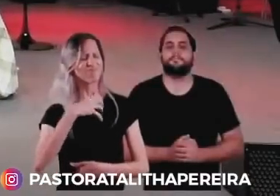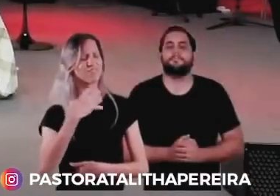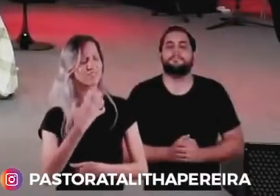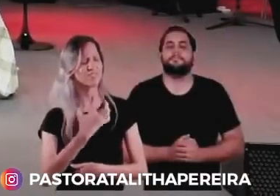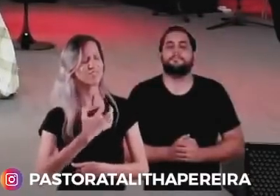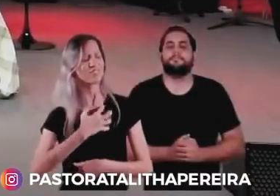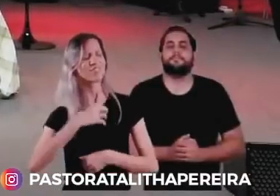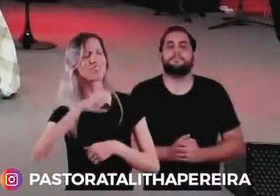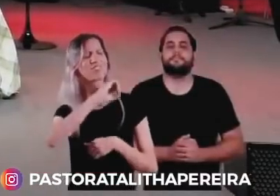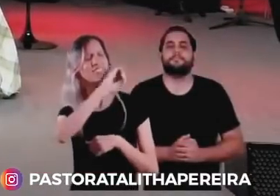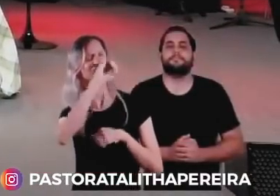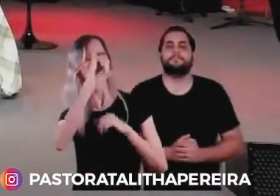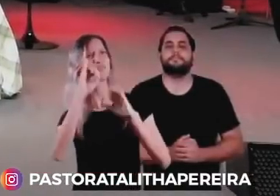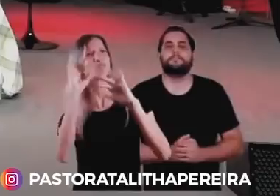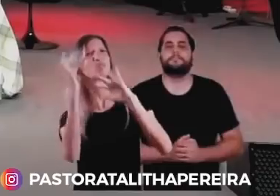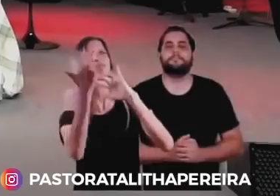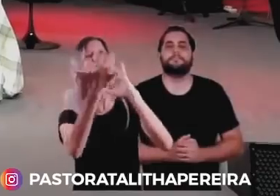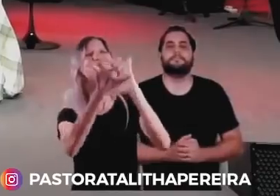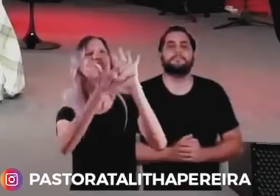ouvir. Oh,